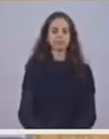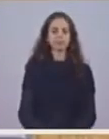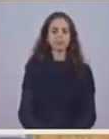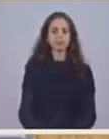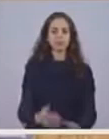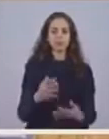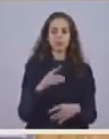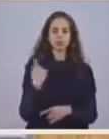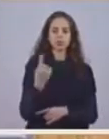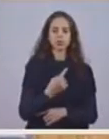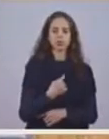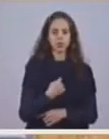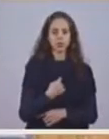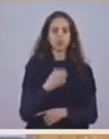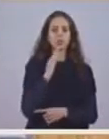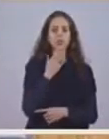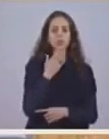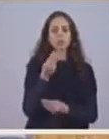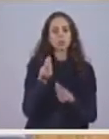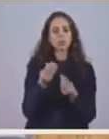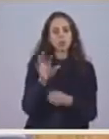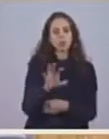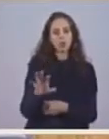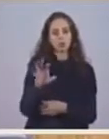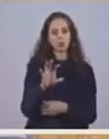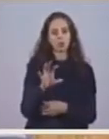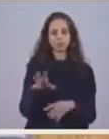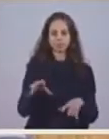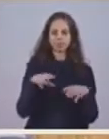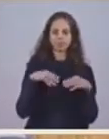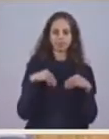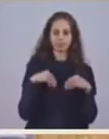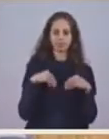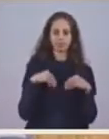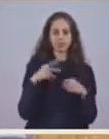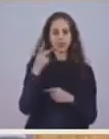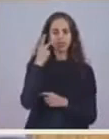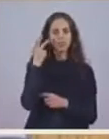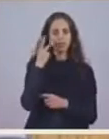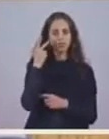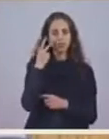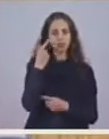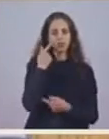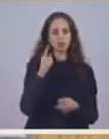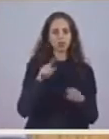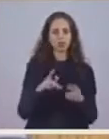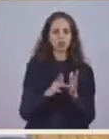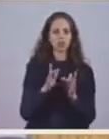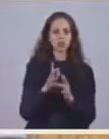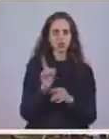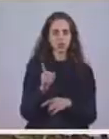Mas de nós depende o modo como acolhemos e vivemos a ressurreição de